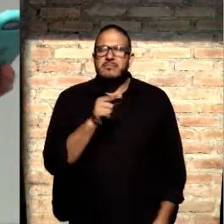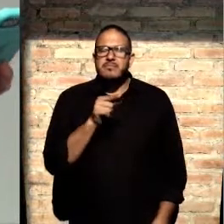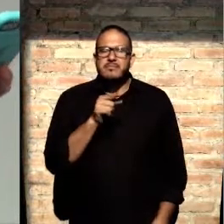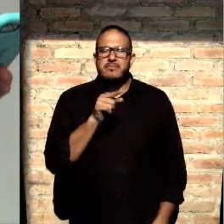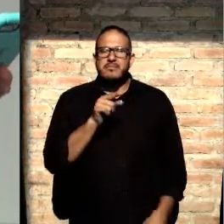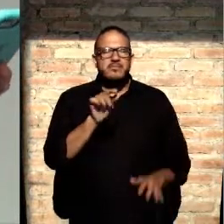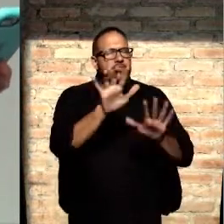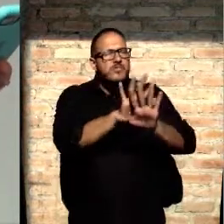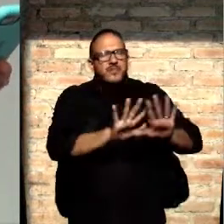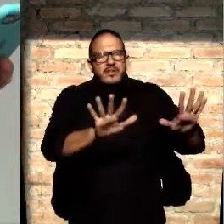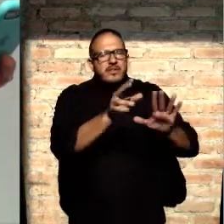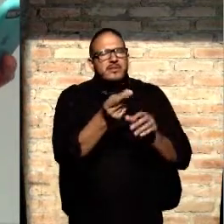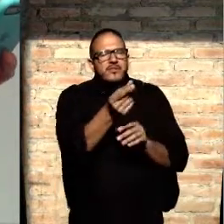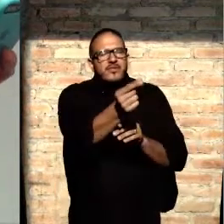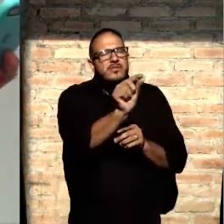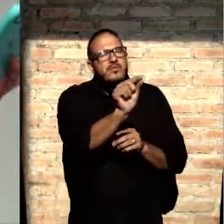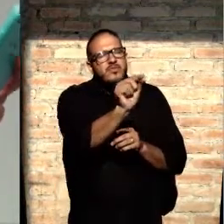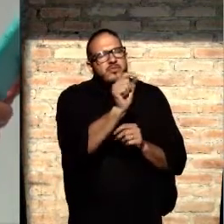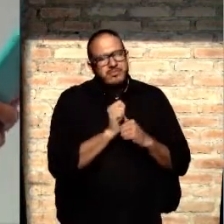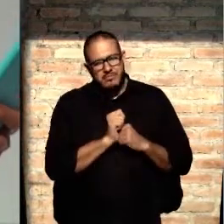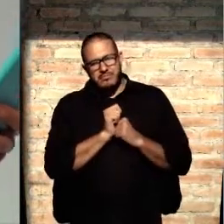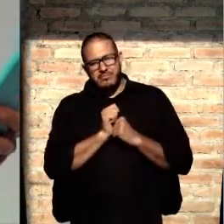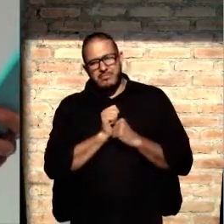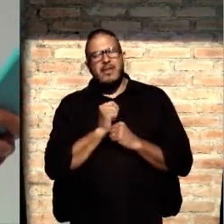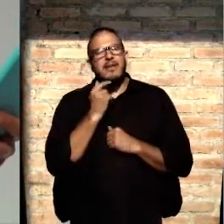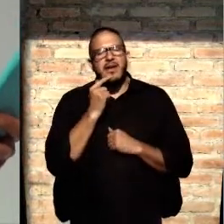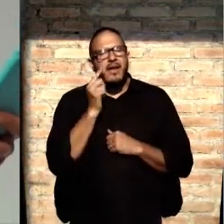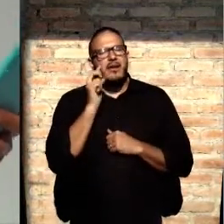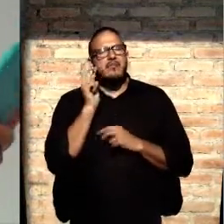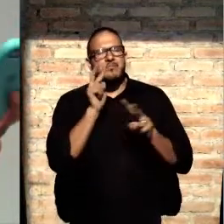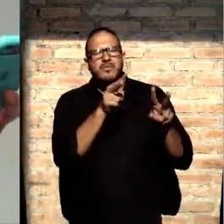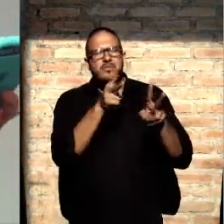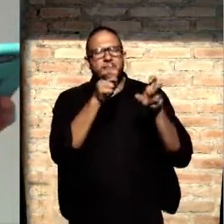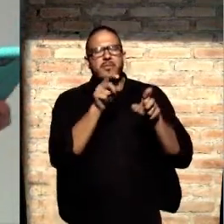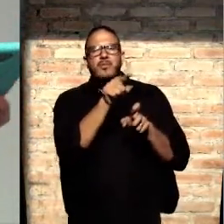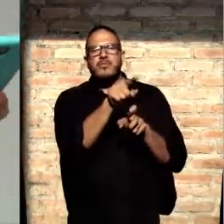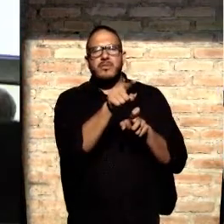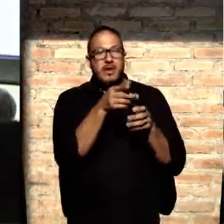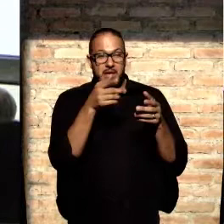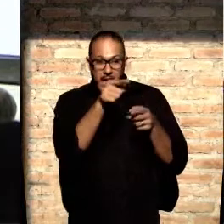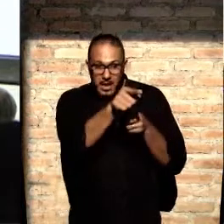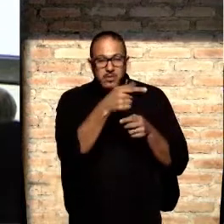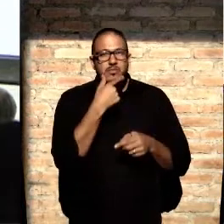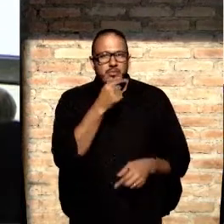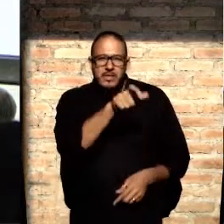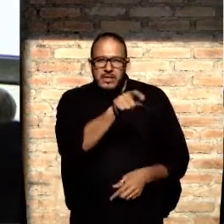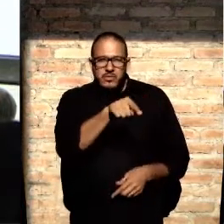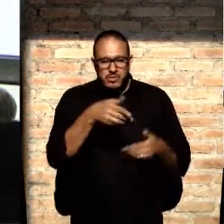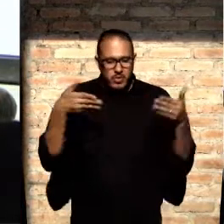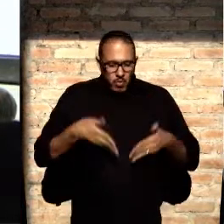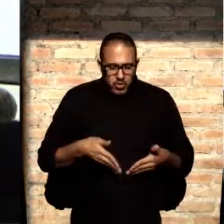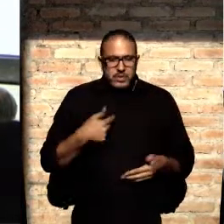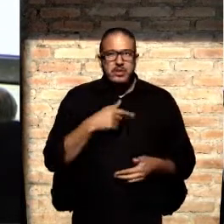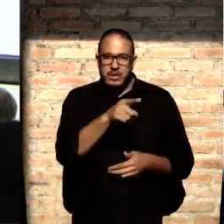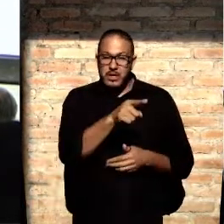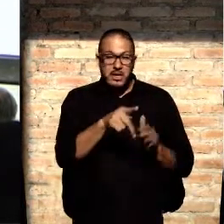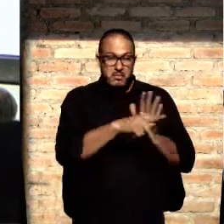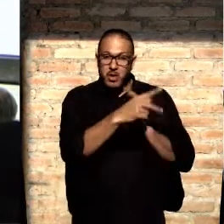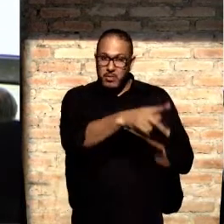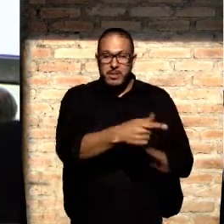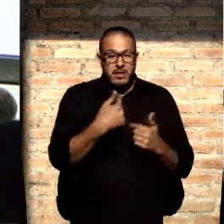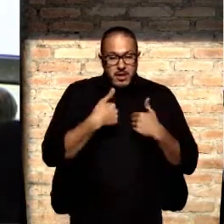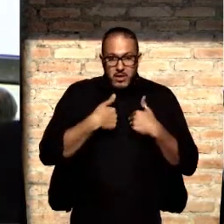infinito ninguém ninguém reconhecerá hoje dele nem ele próprio quanto a mim